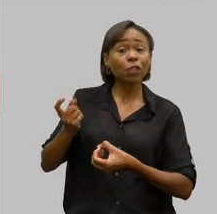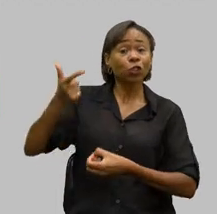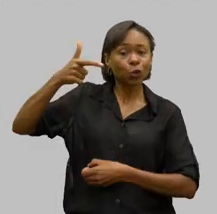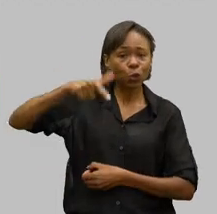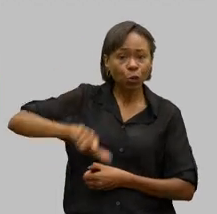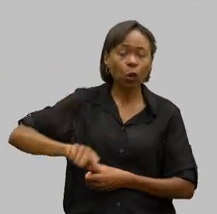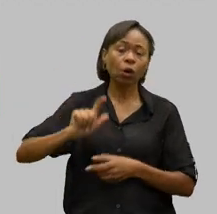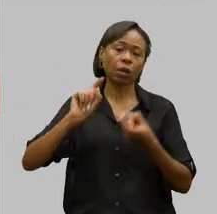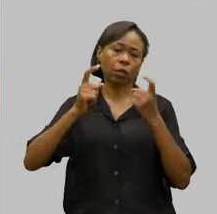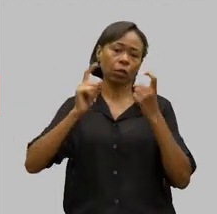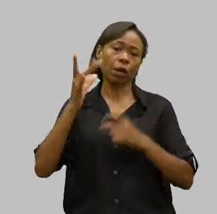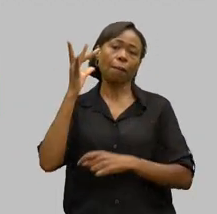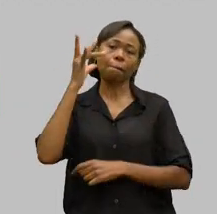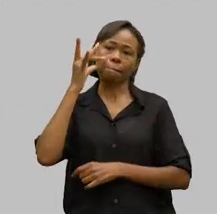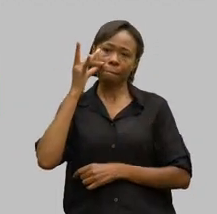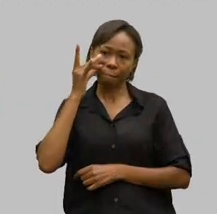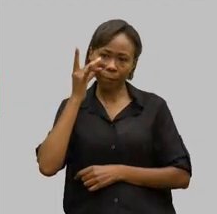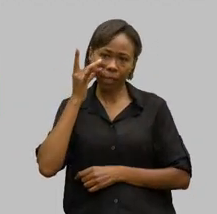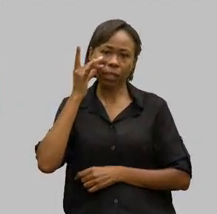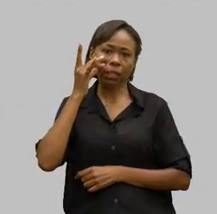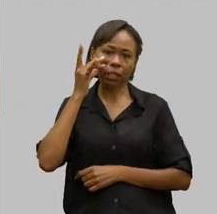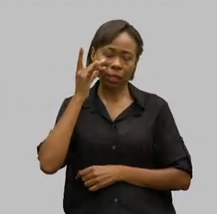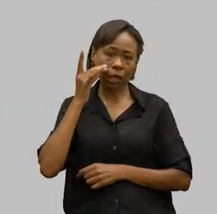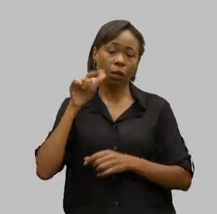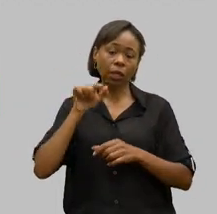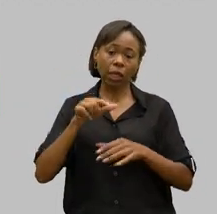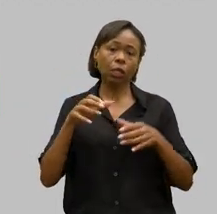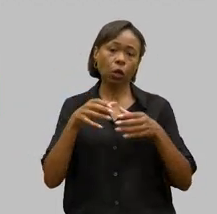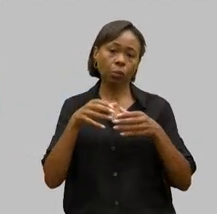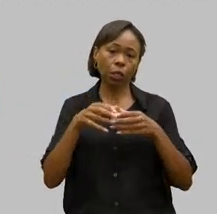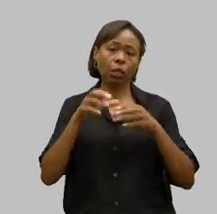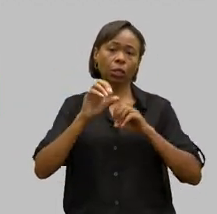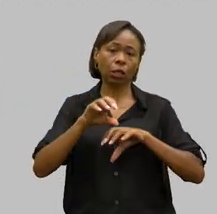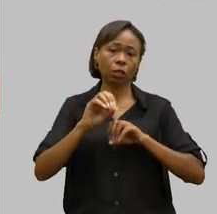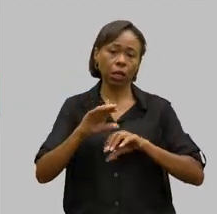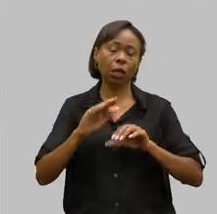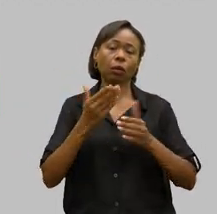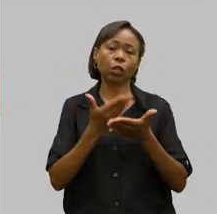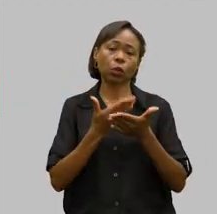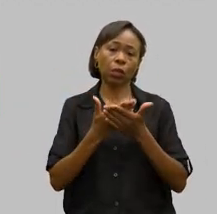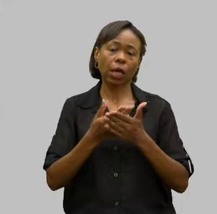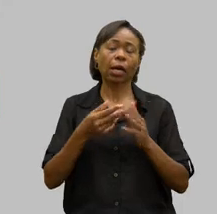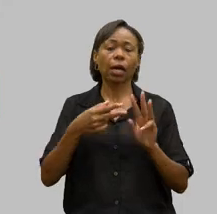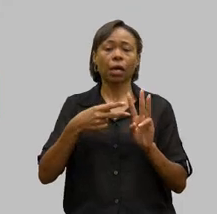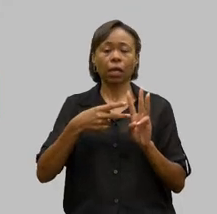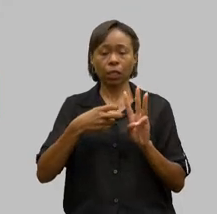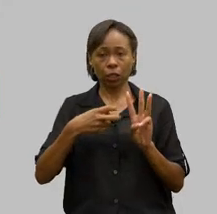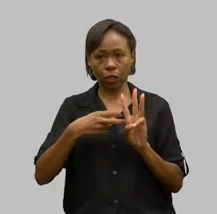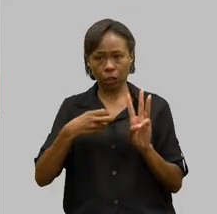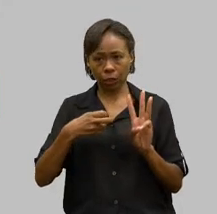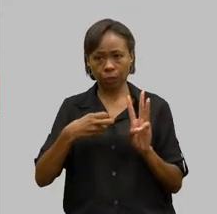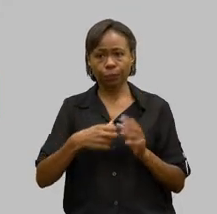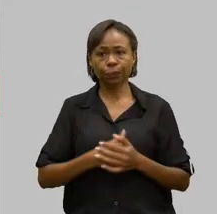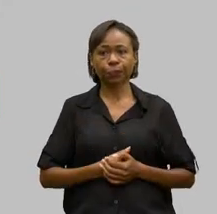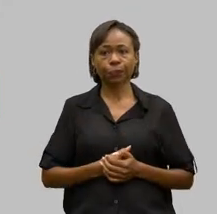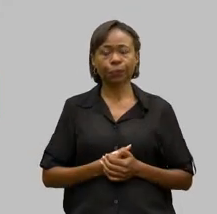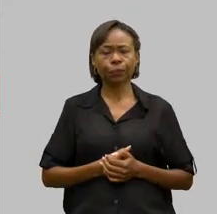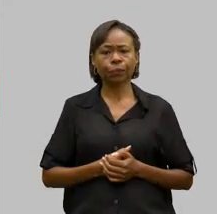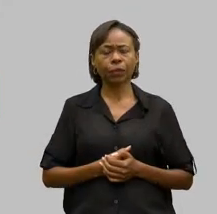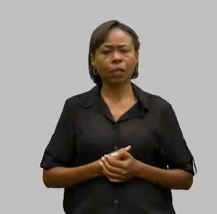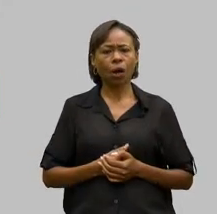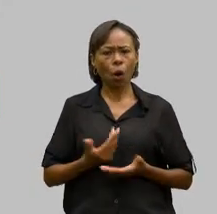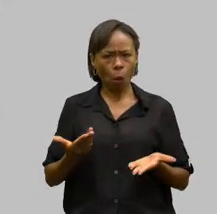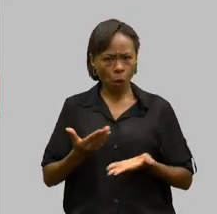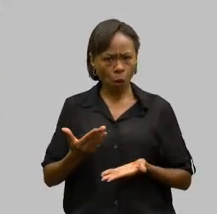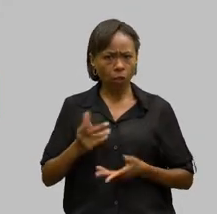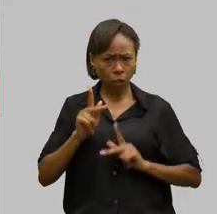presenciais da Comissão de Educação Escolar Indígena. As pessoas que estão aqui